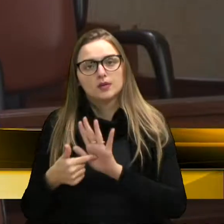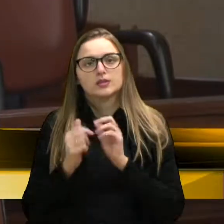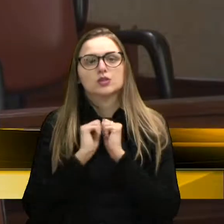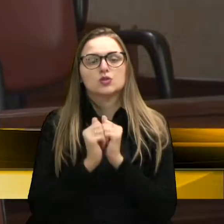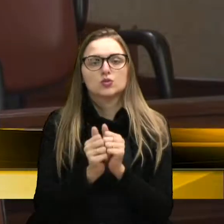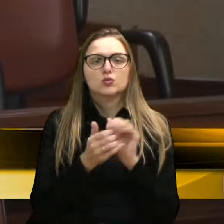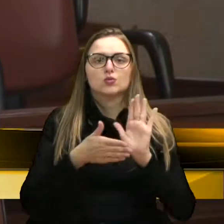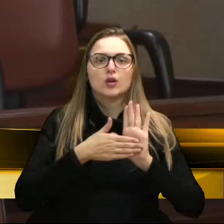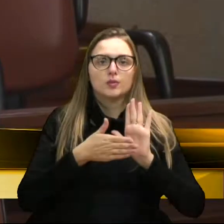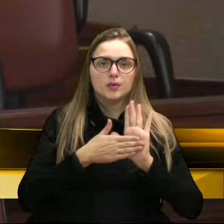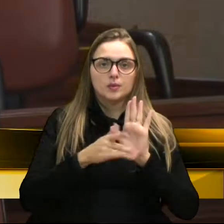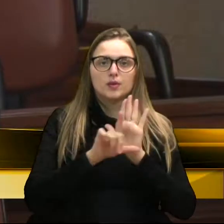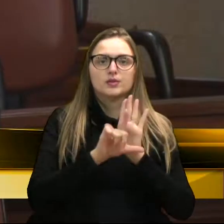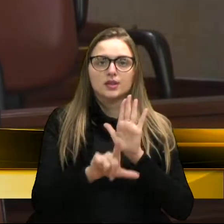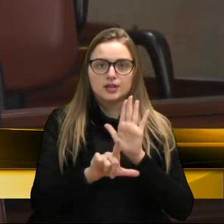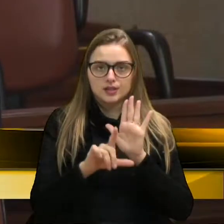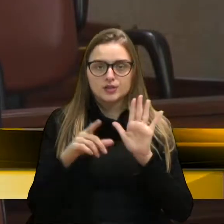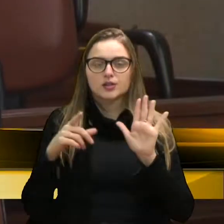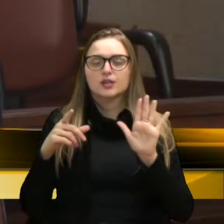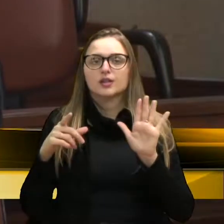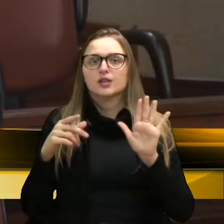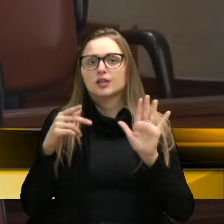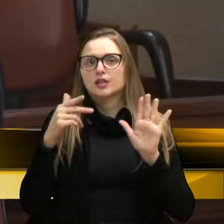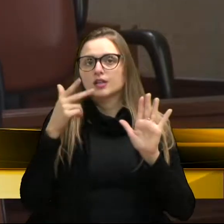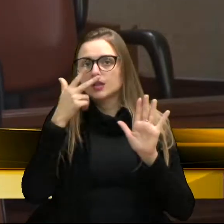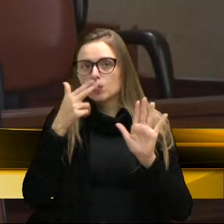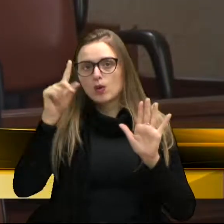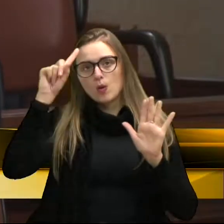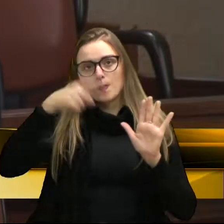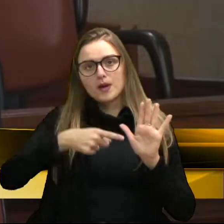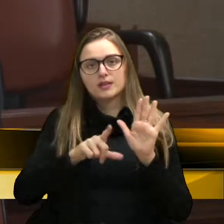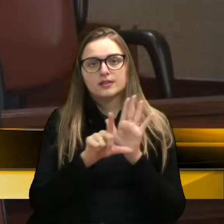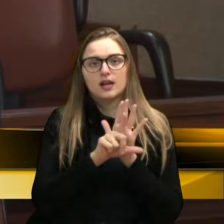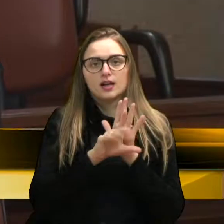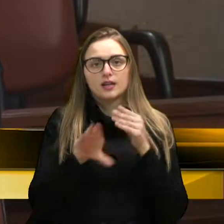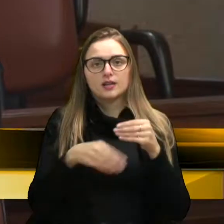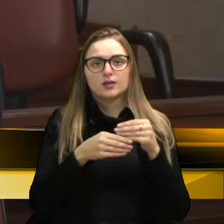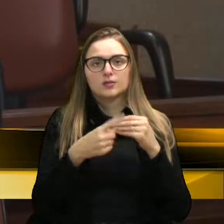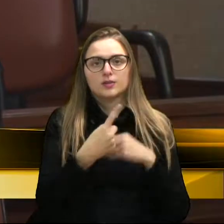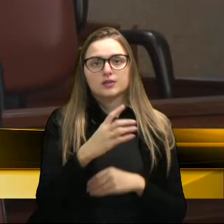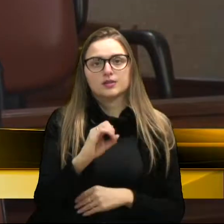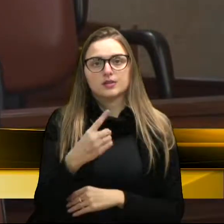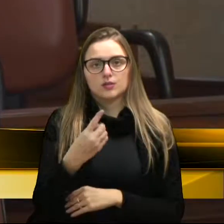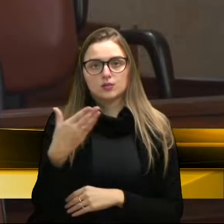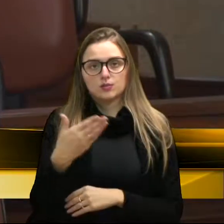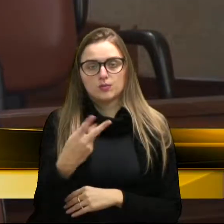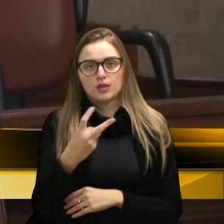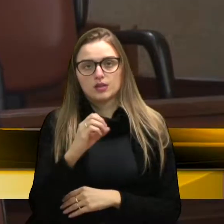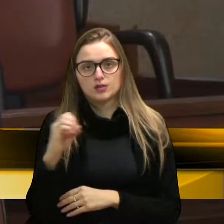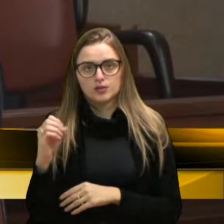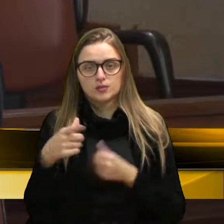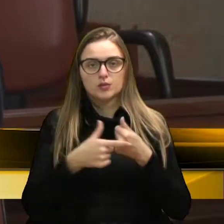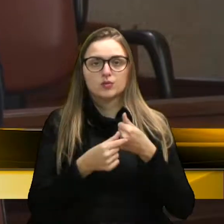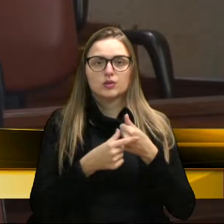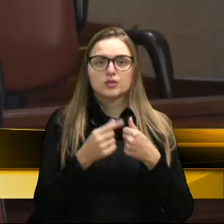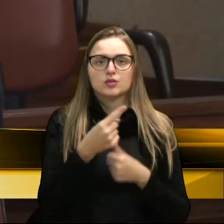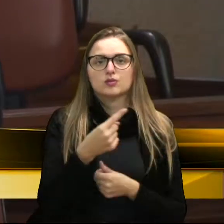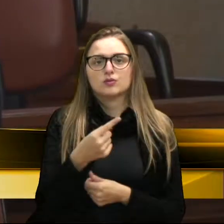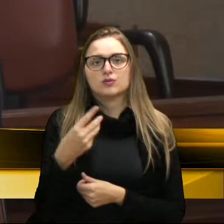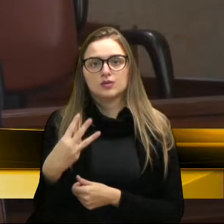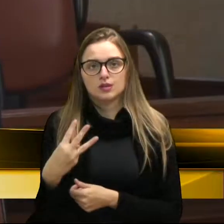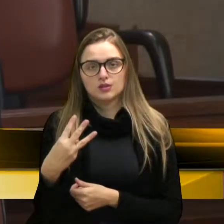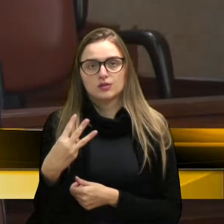proposição legislativa exigida na Lei Complementar 101 de 2000, no artigo 113